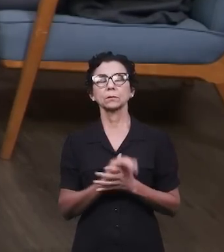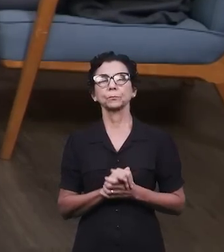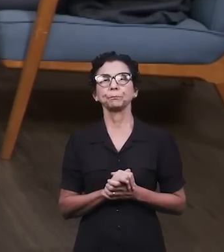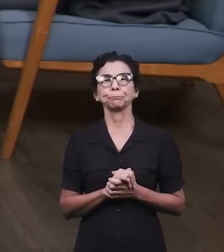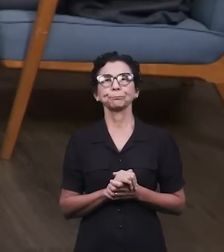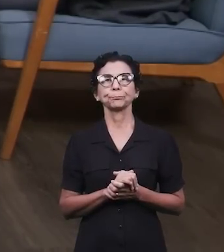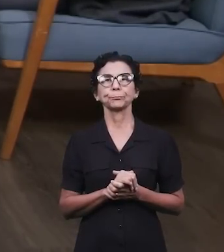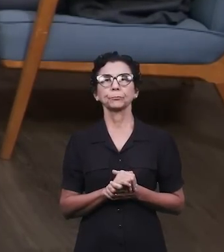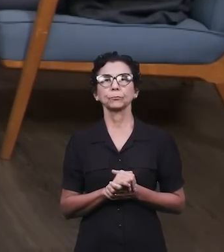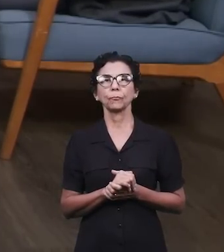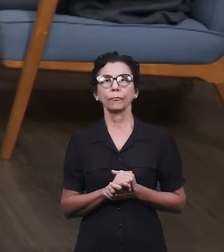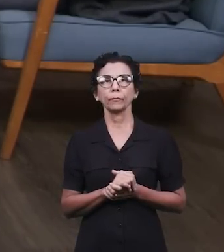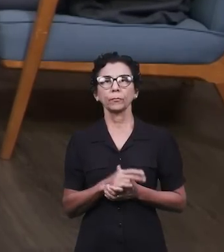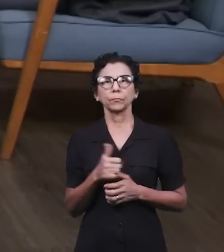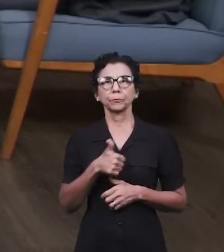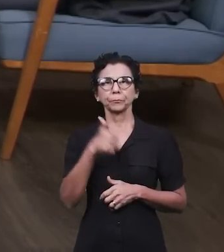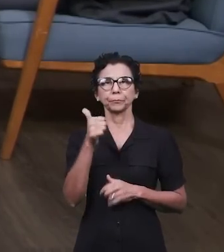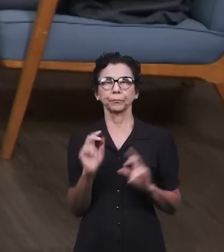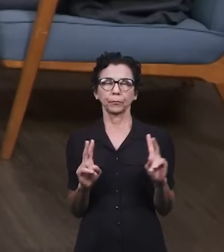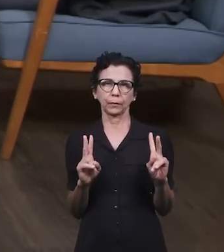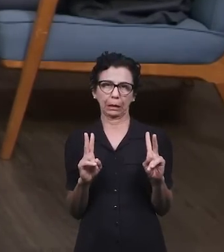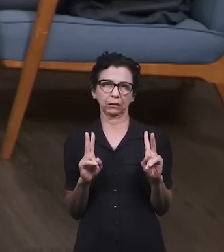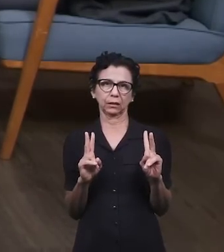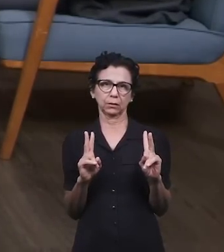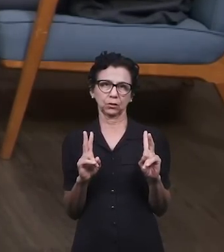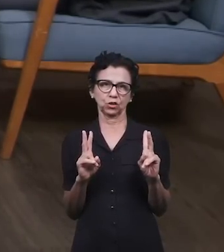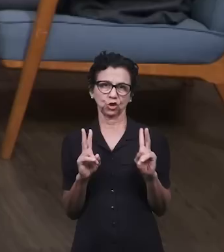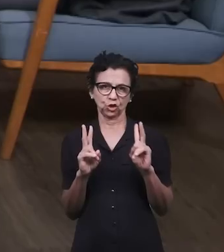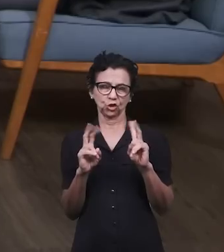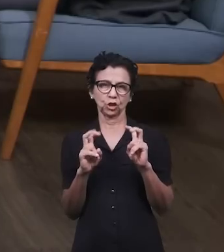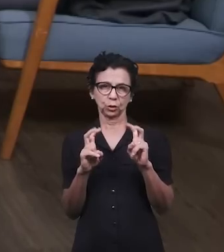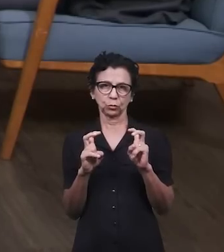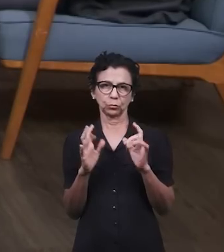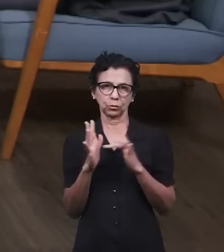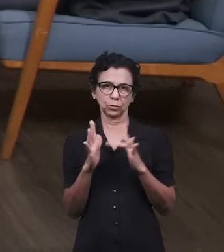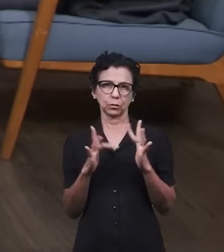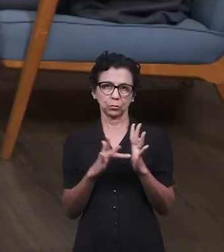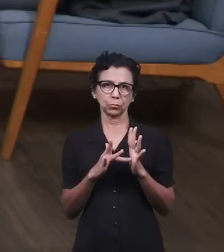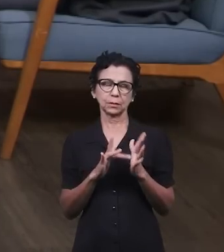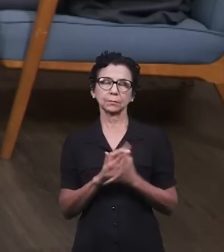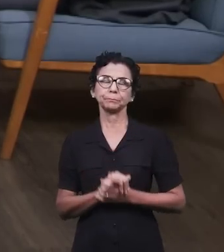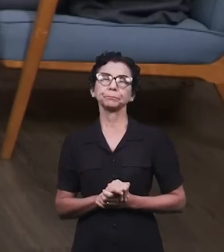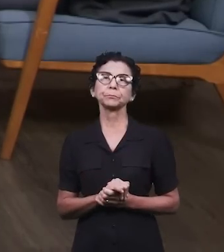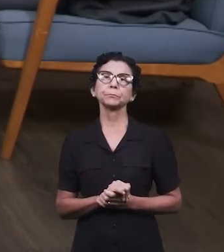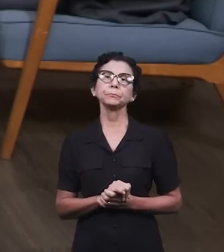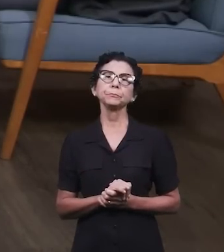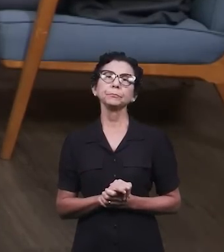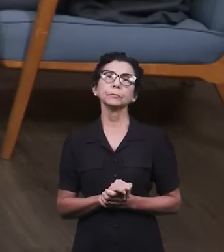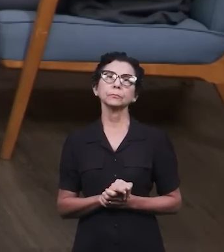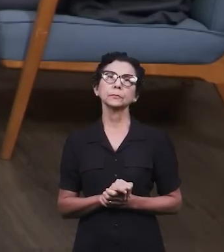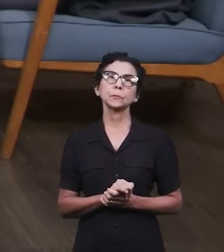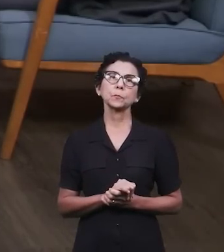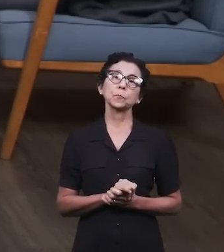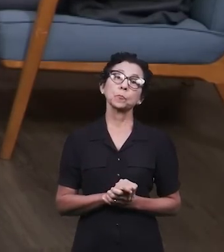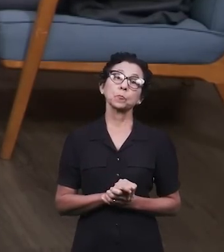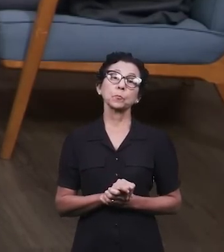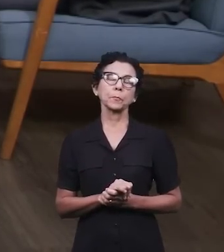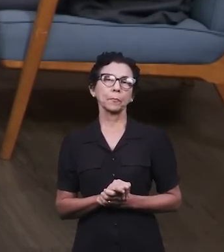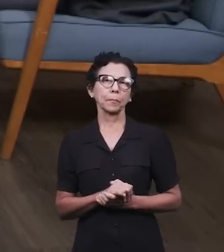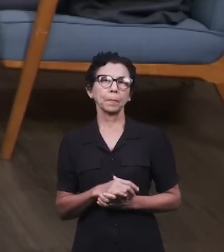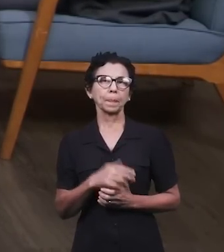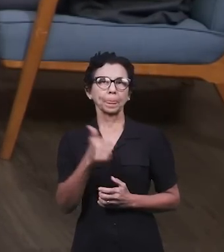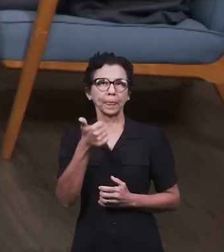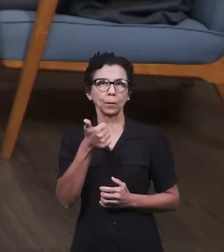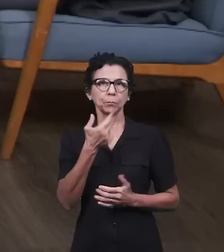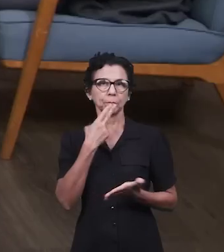esse primeiro título, e reafirmando o que o pastor Sérgio disse, já é uma indicação